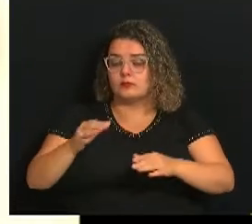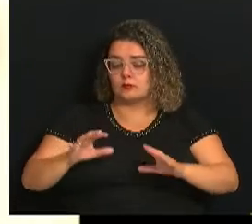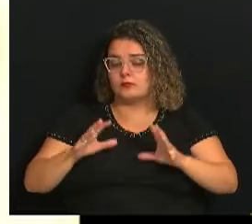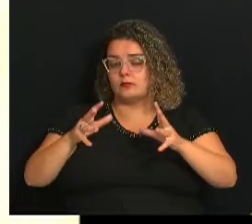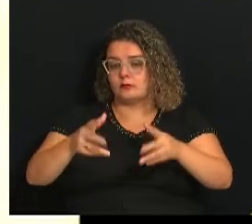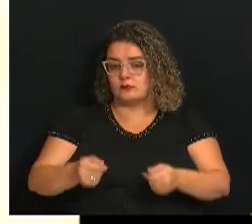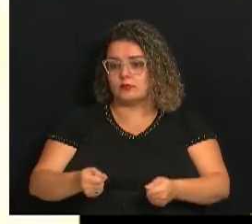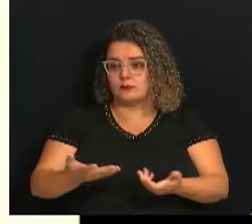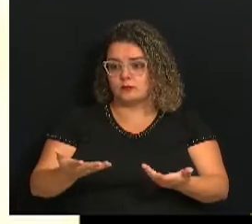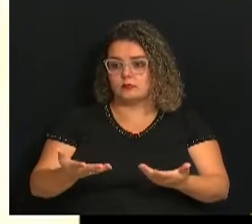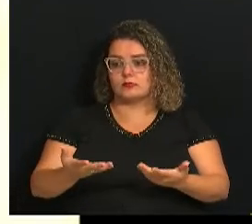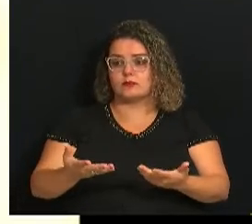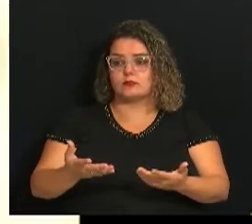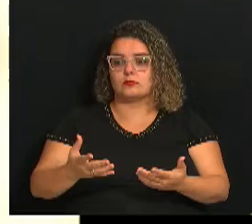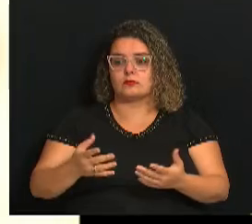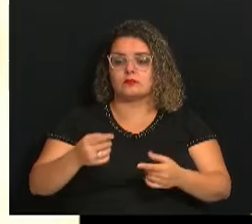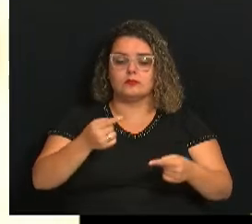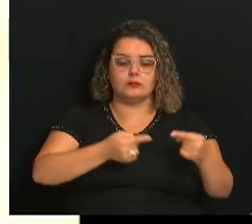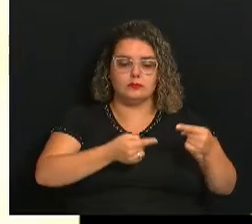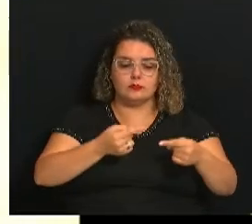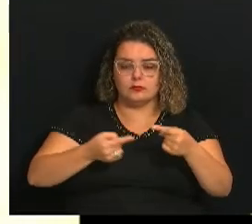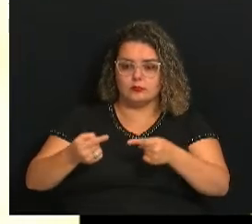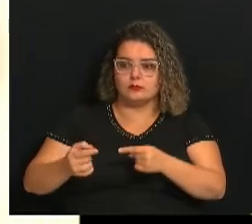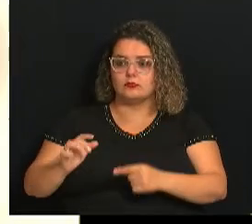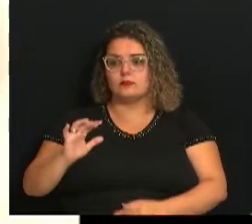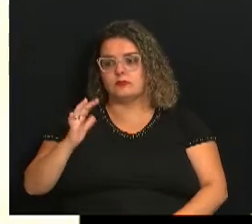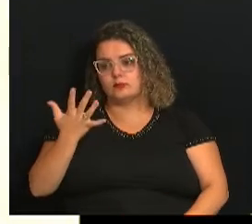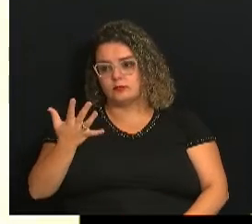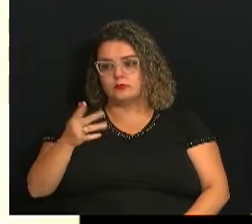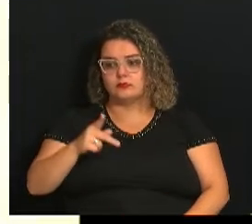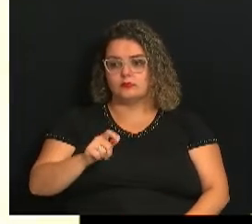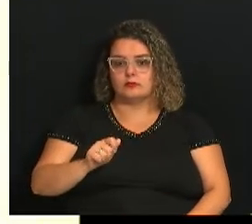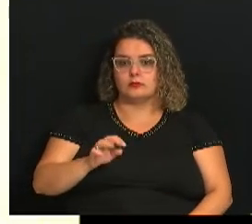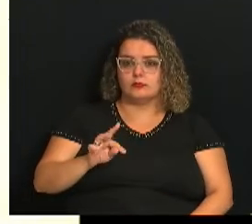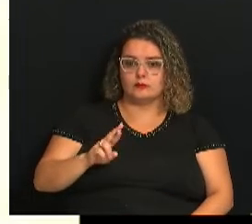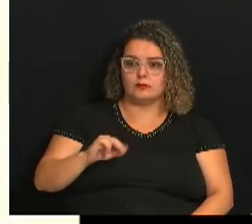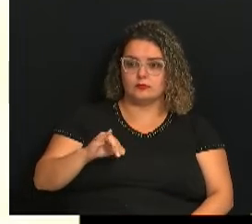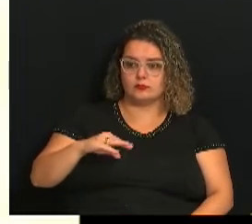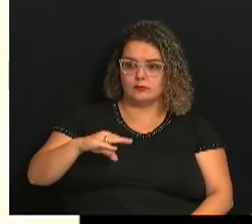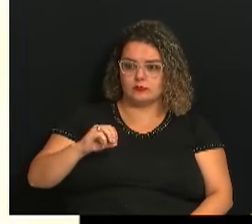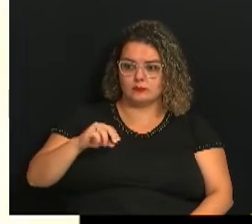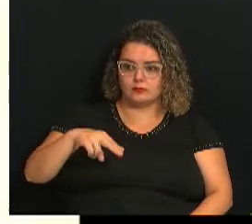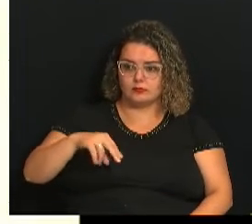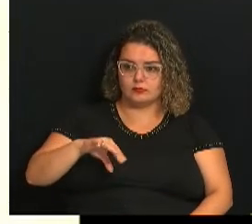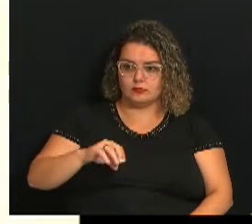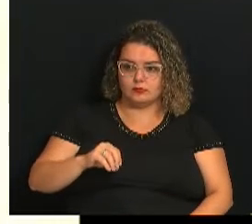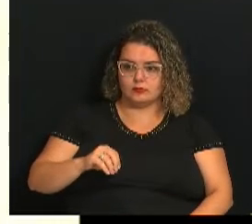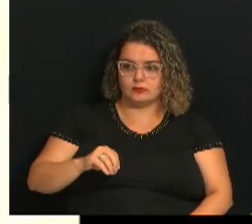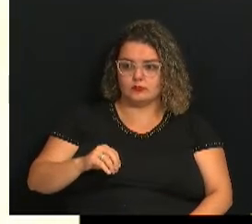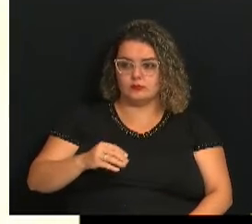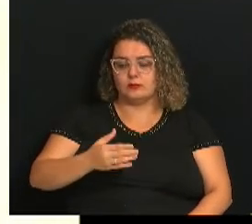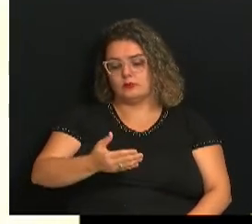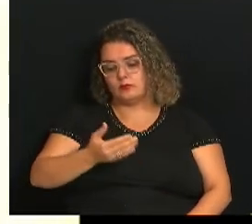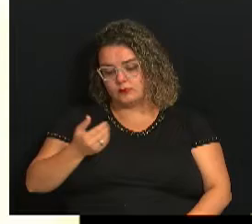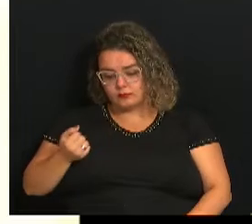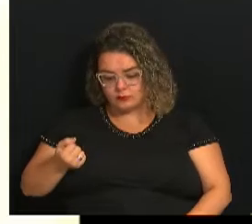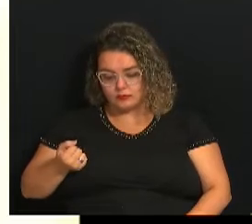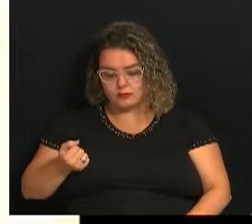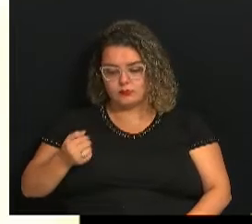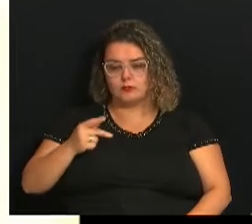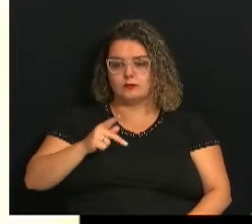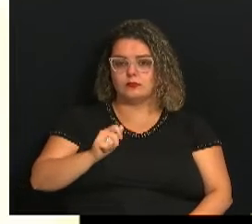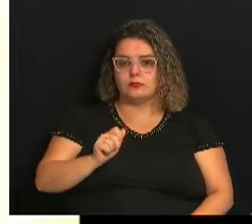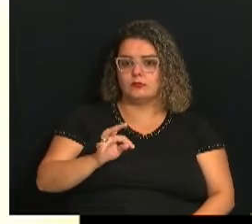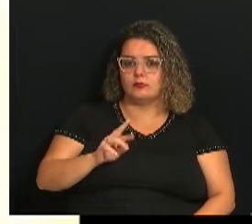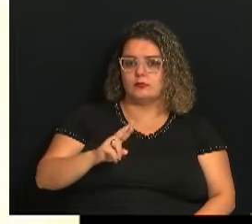dessa demanda, essa polêmica toda que está tendo para o patrimônio, está sendo chamado para a área de patrimônio. Até então não tinha também. Há